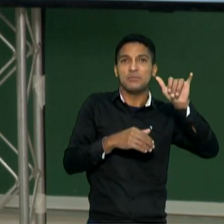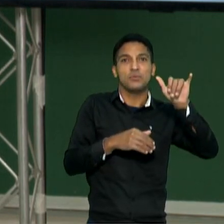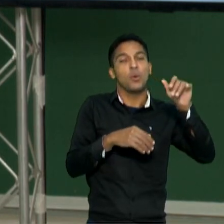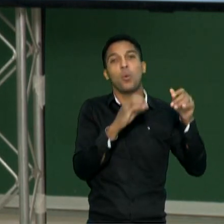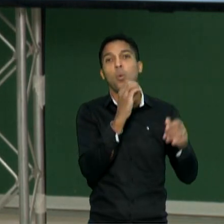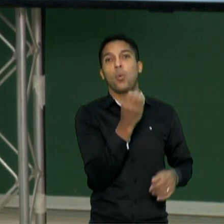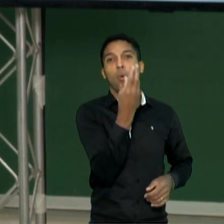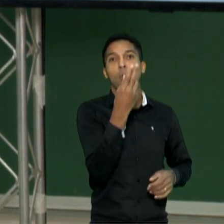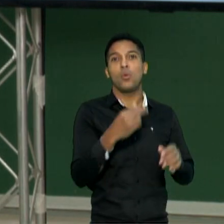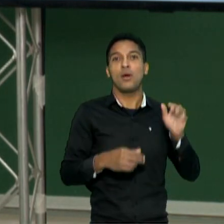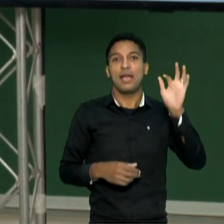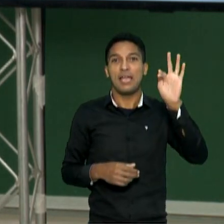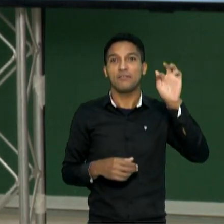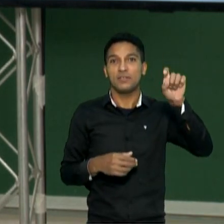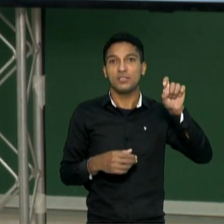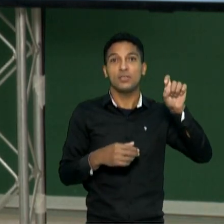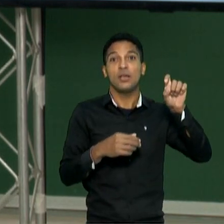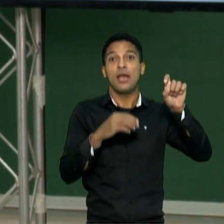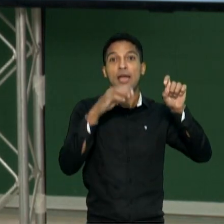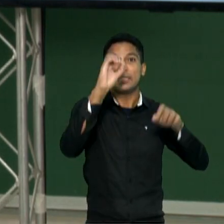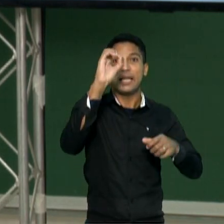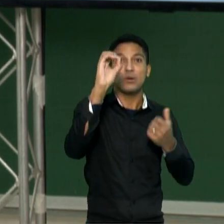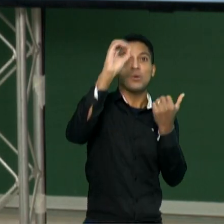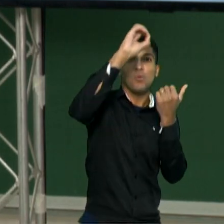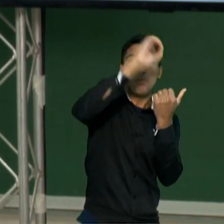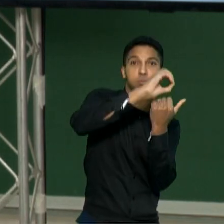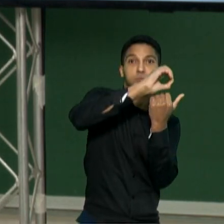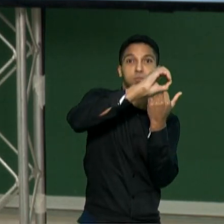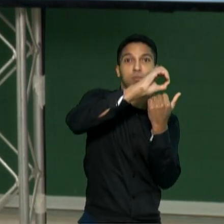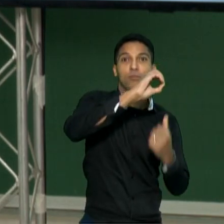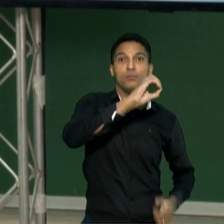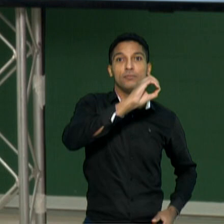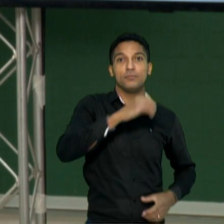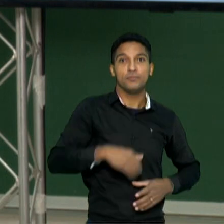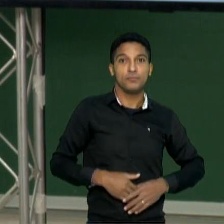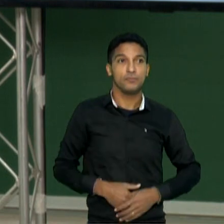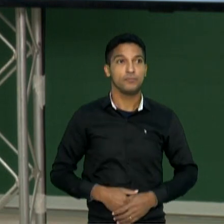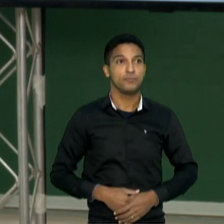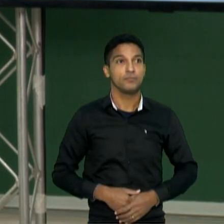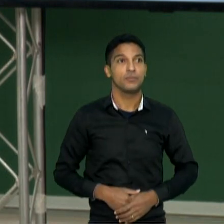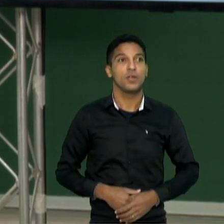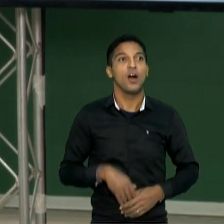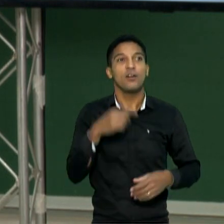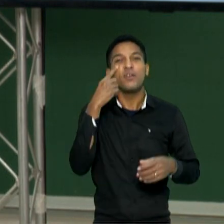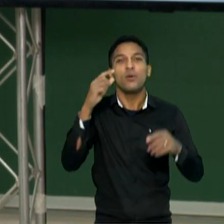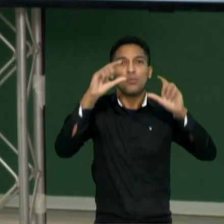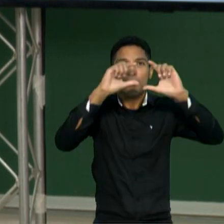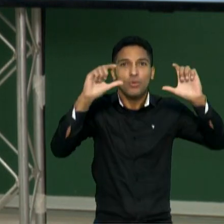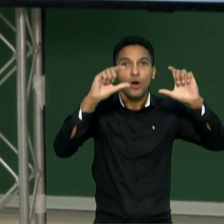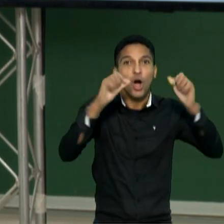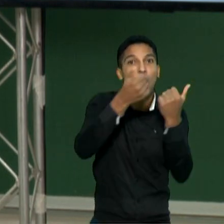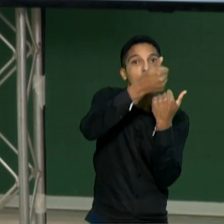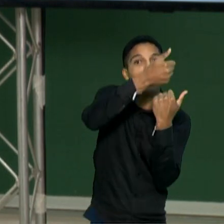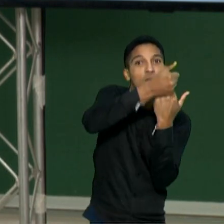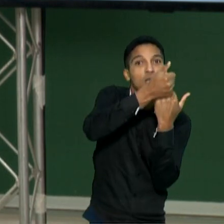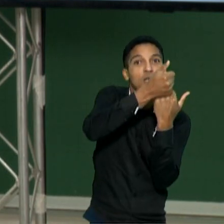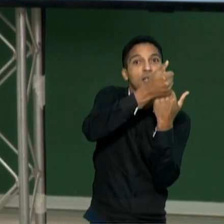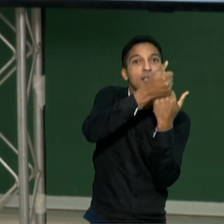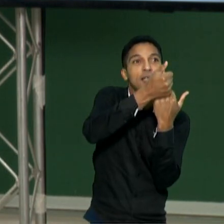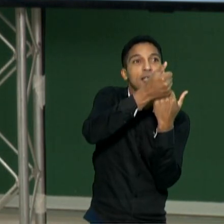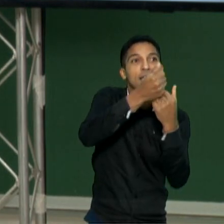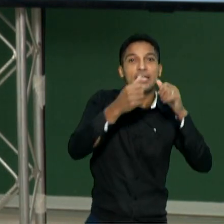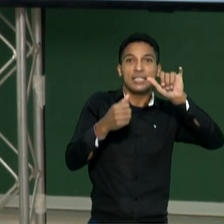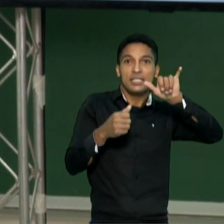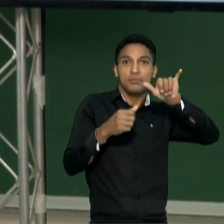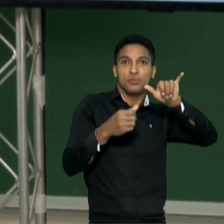ou y, basta trocar por zero, tá? Aqui até está escrito, ó, substituindo y por zero. Por que y, se aqui está